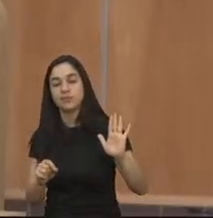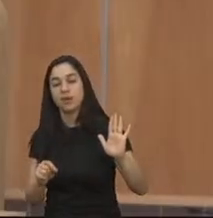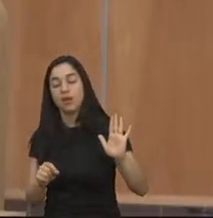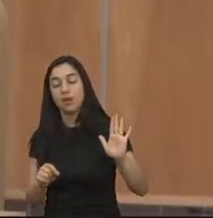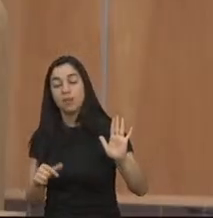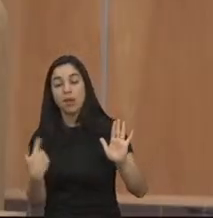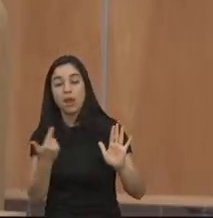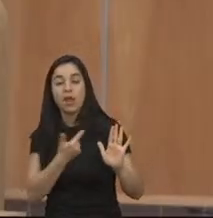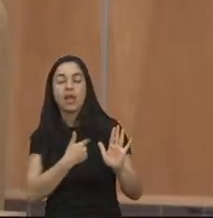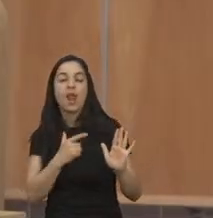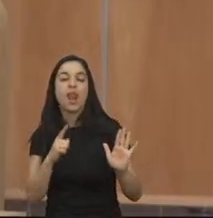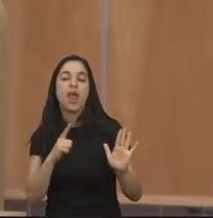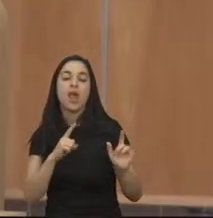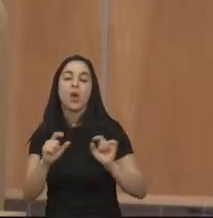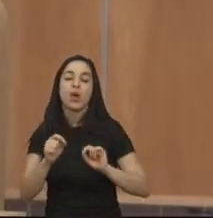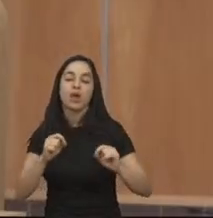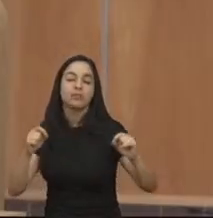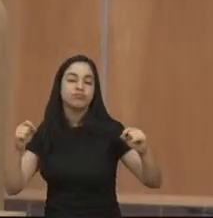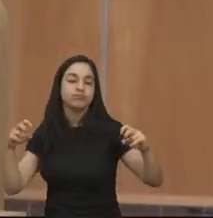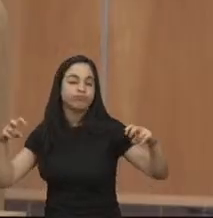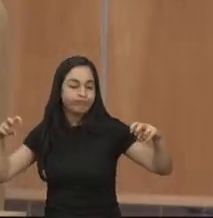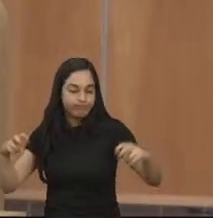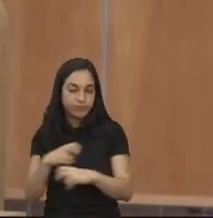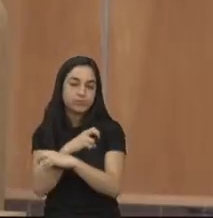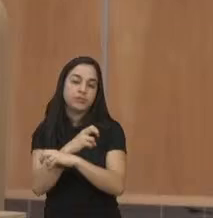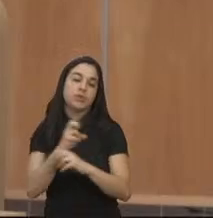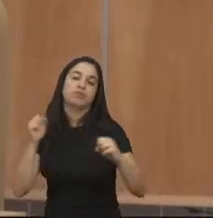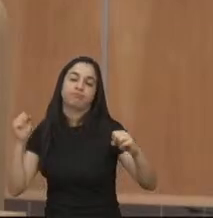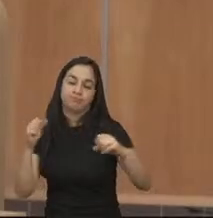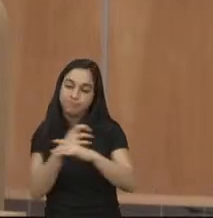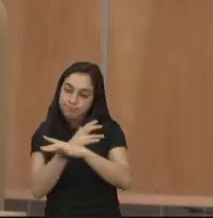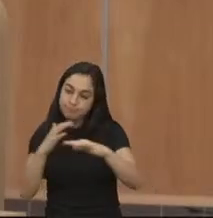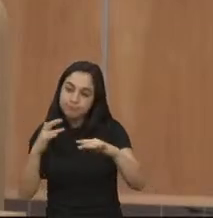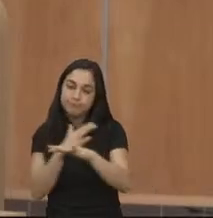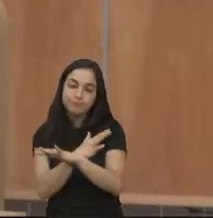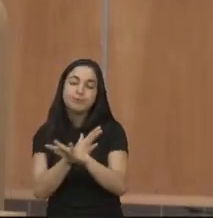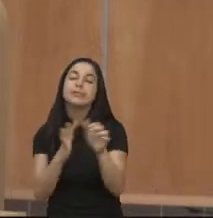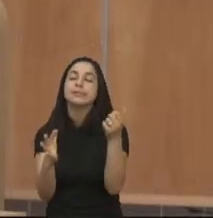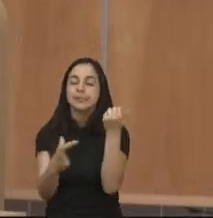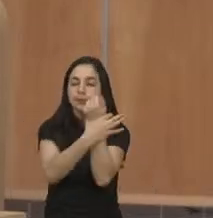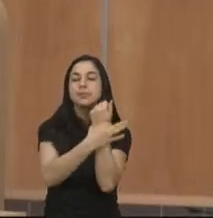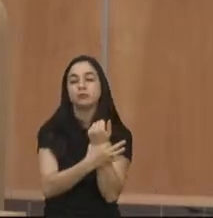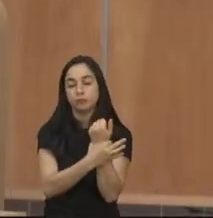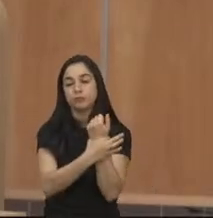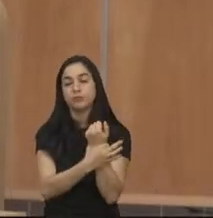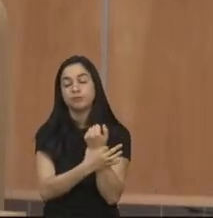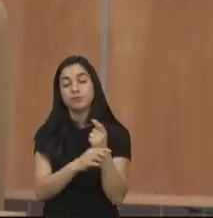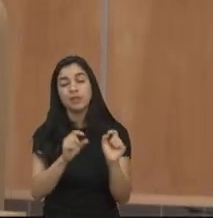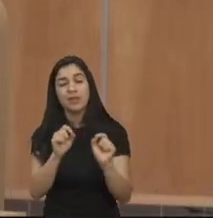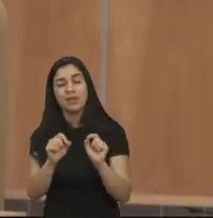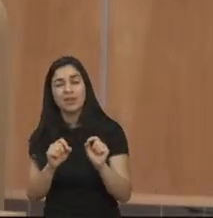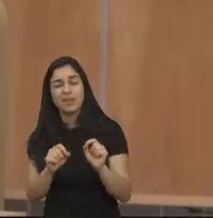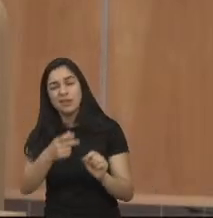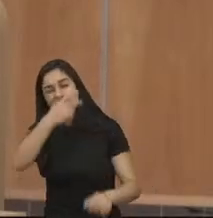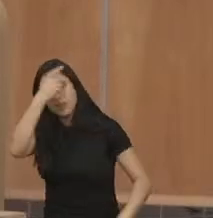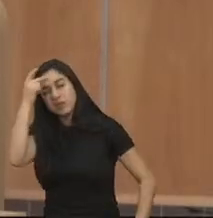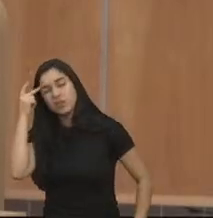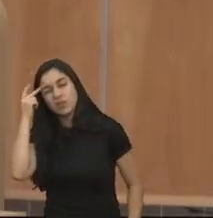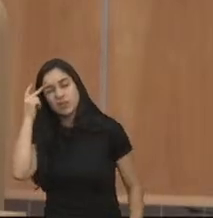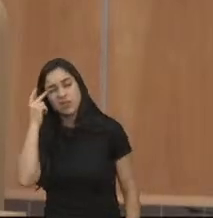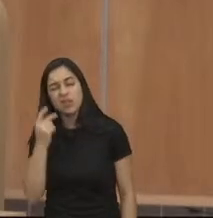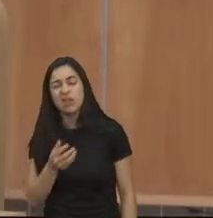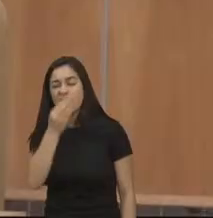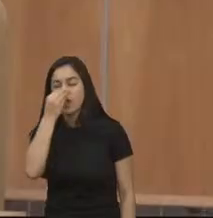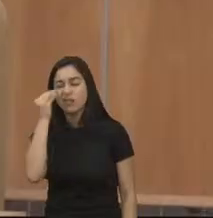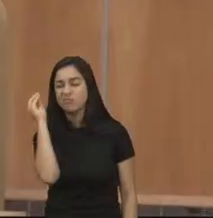que tenhamos um trânsito seguro, que infelizmente muita gente faz questão de